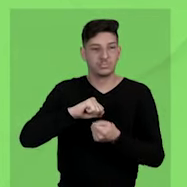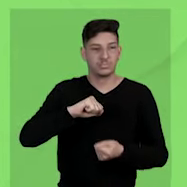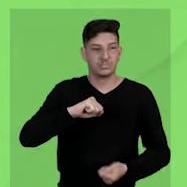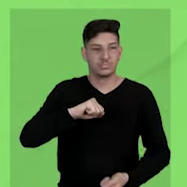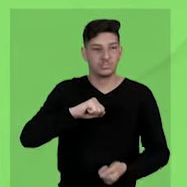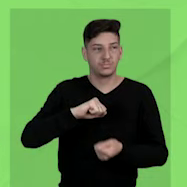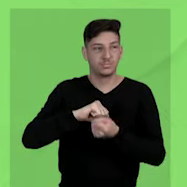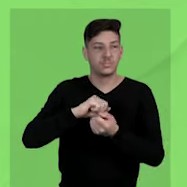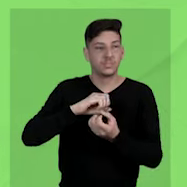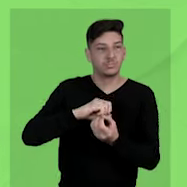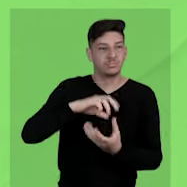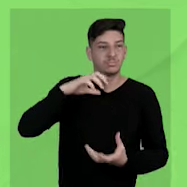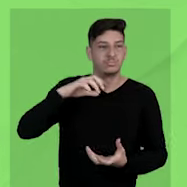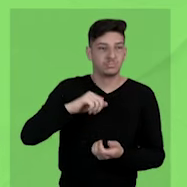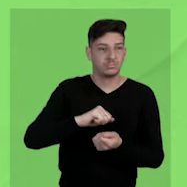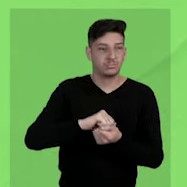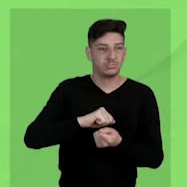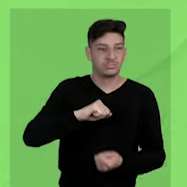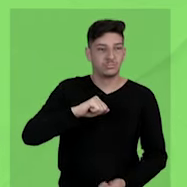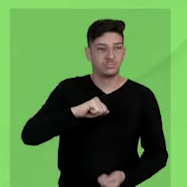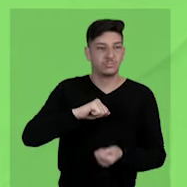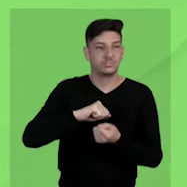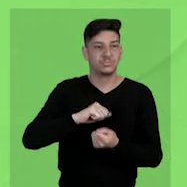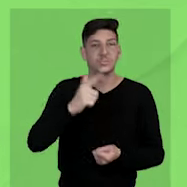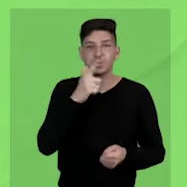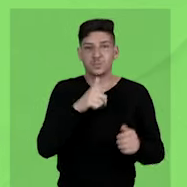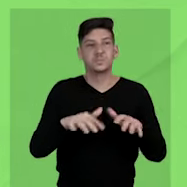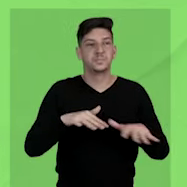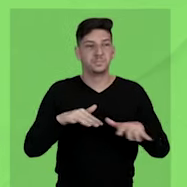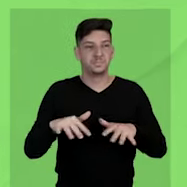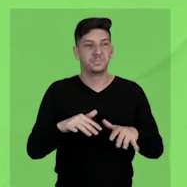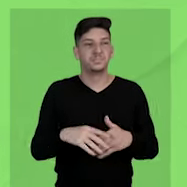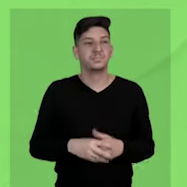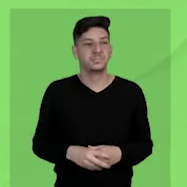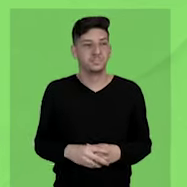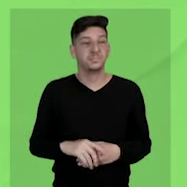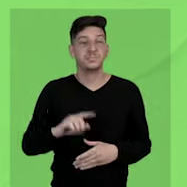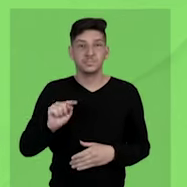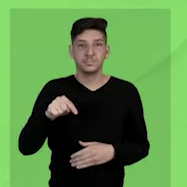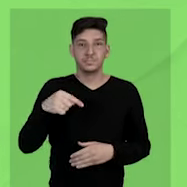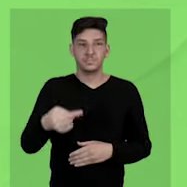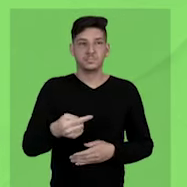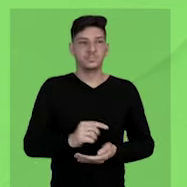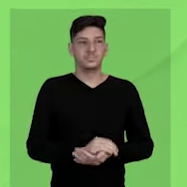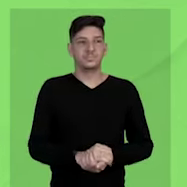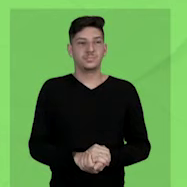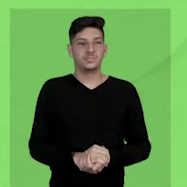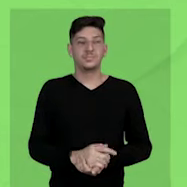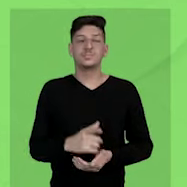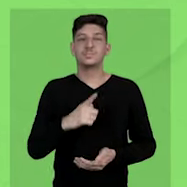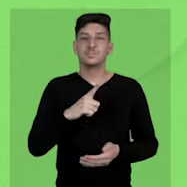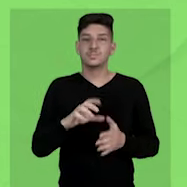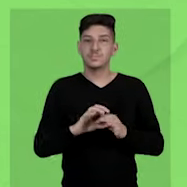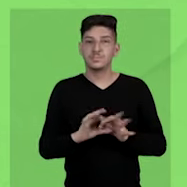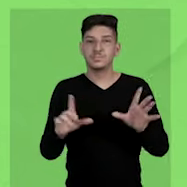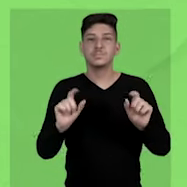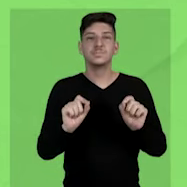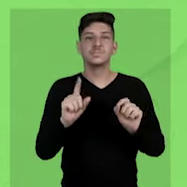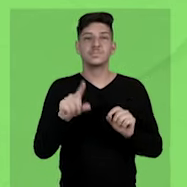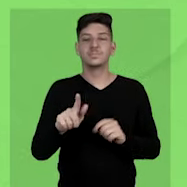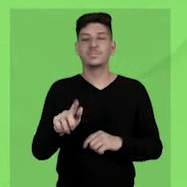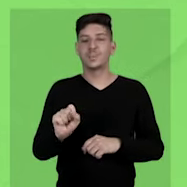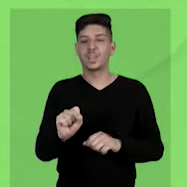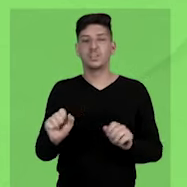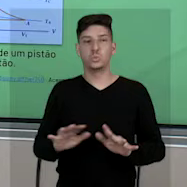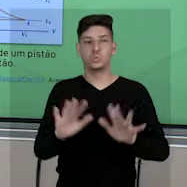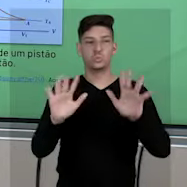explosão que acontece, ela seja transformada em movimento aqui. Em seguida, é liberado o quê? O gás